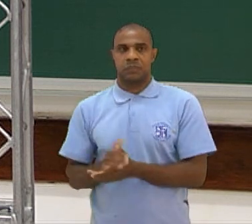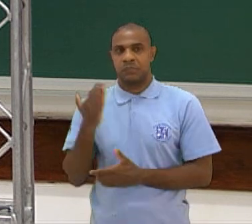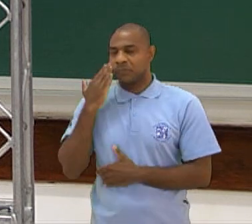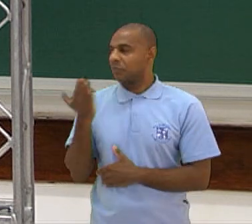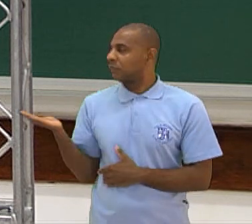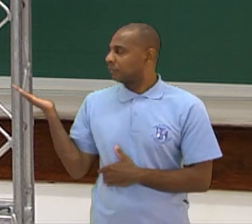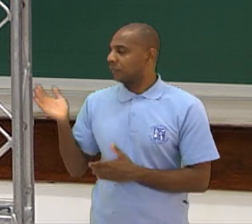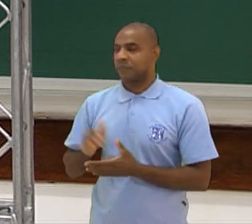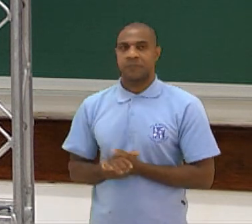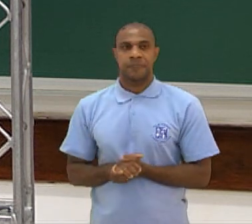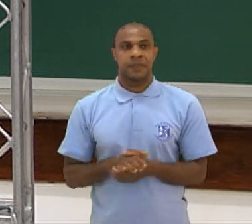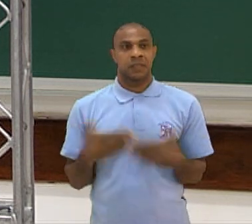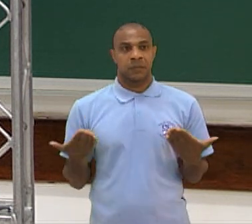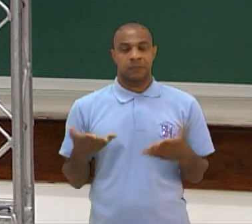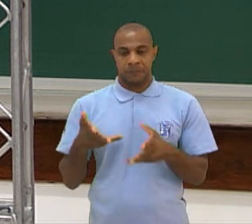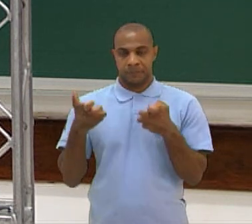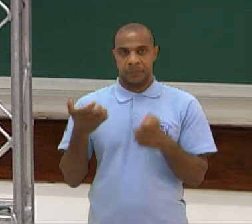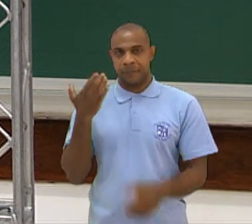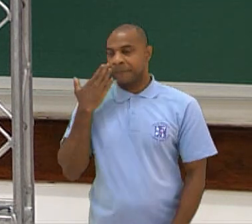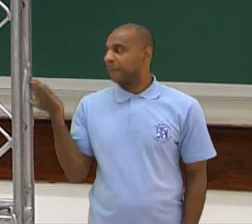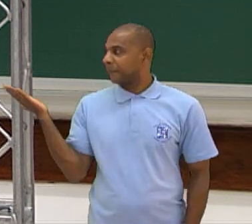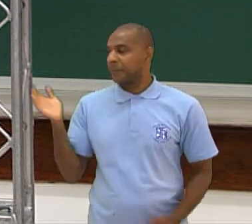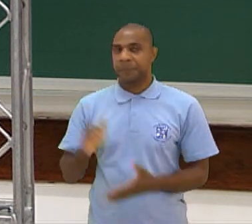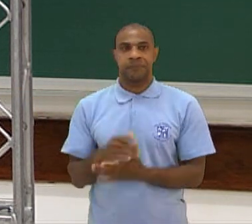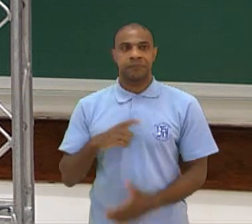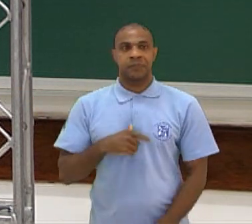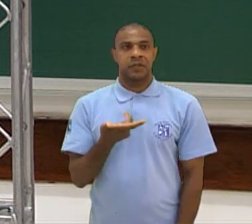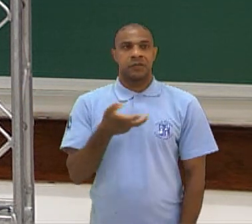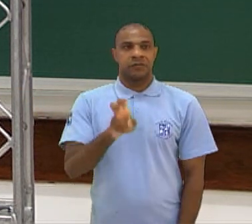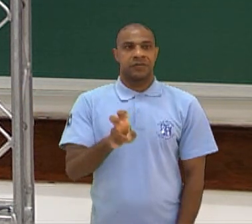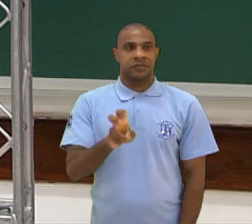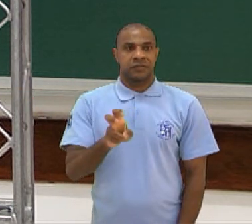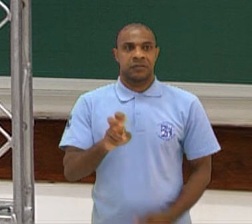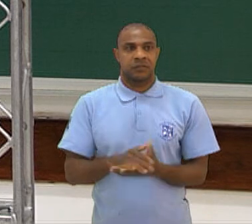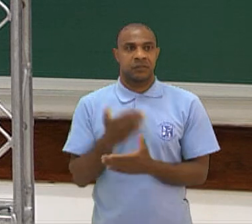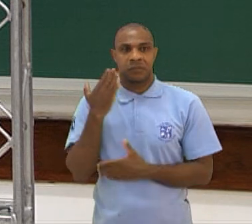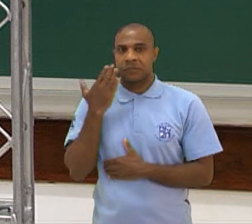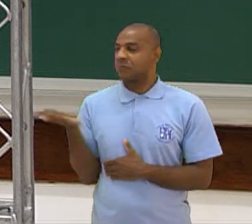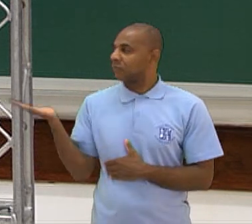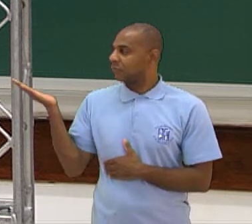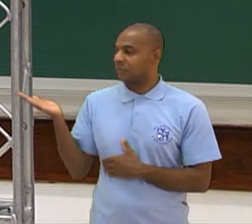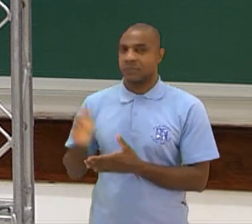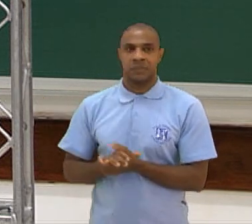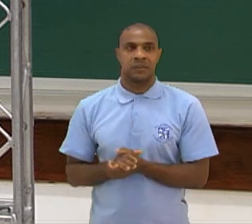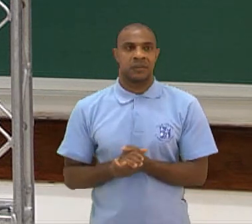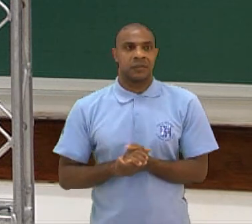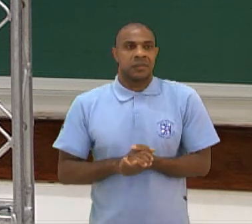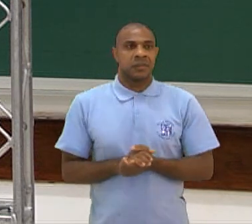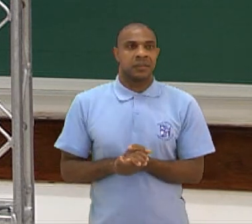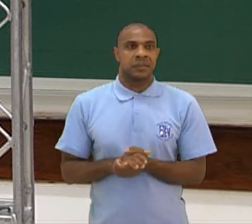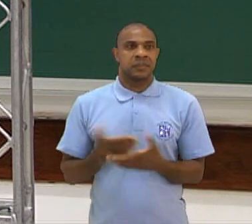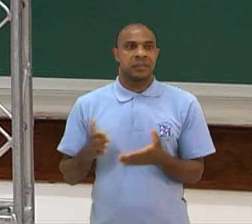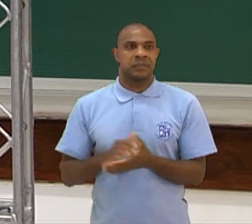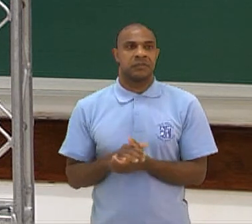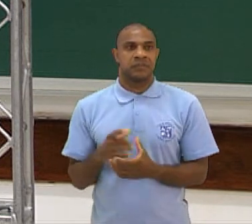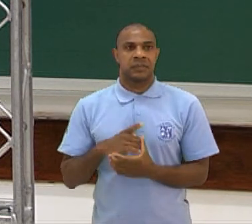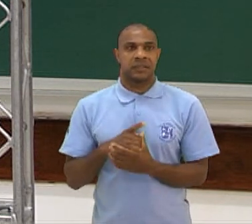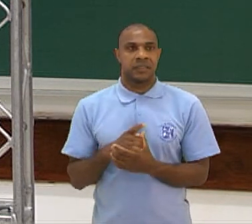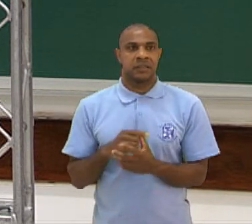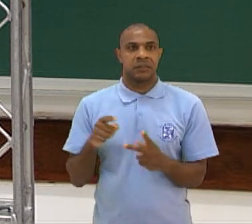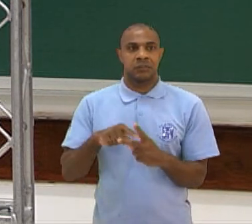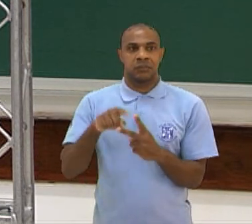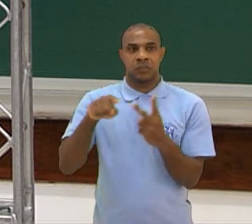beleza? O que está dentro, radicando. Então, vamos olhar. Menos 3 ao quadrado, 9, certo? Guardo 9. Menos